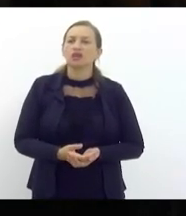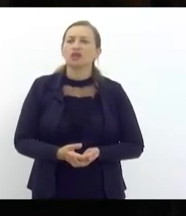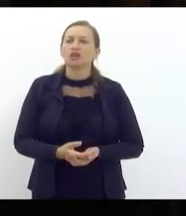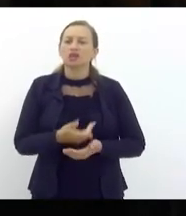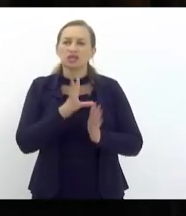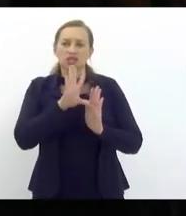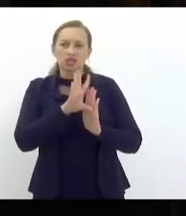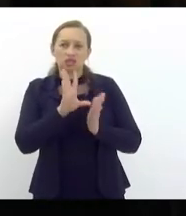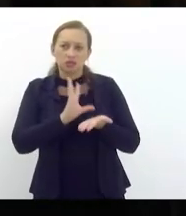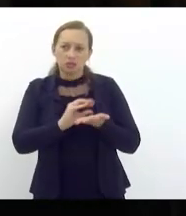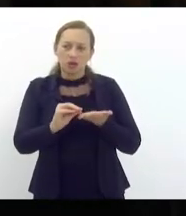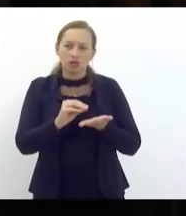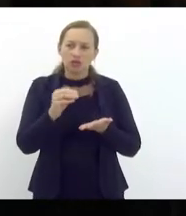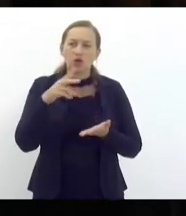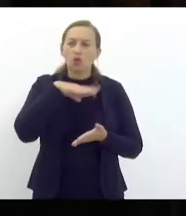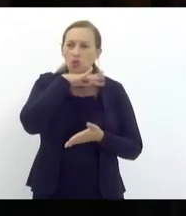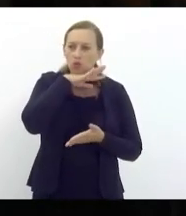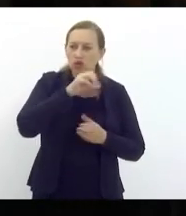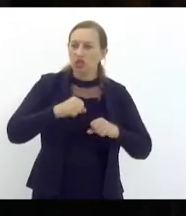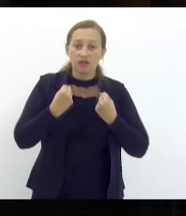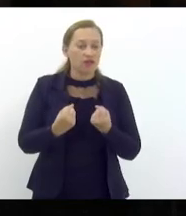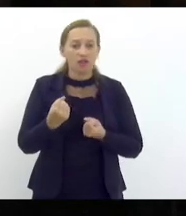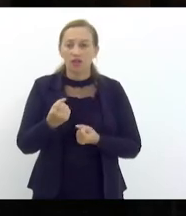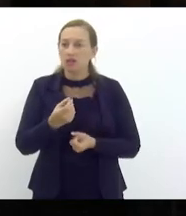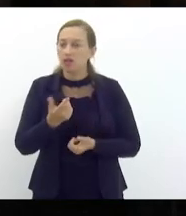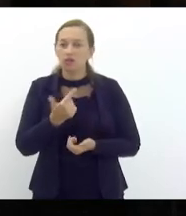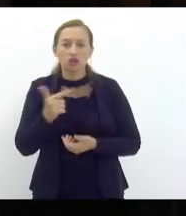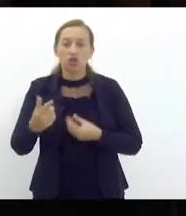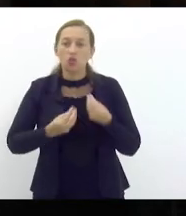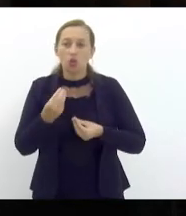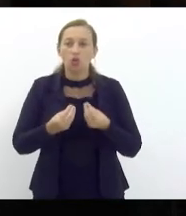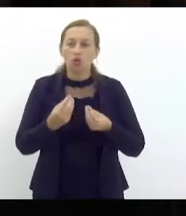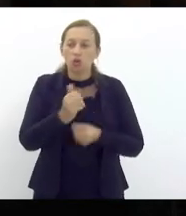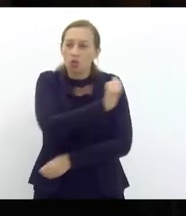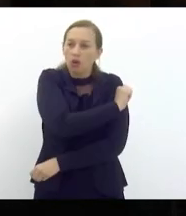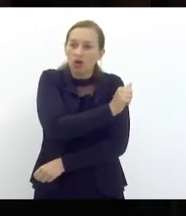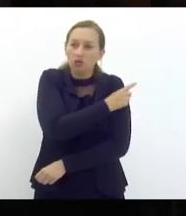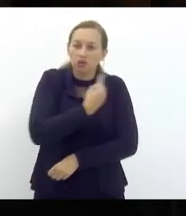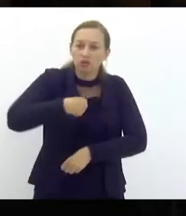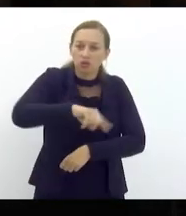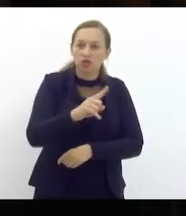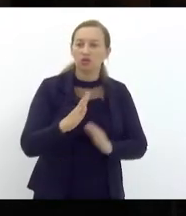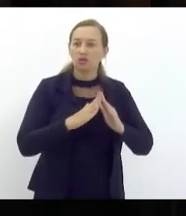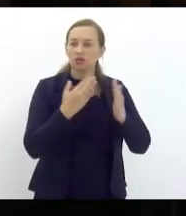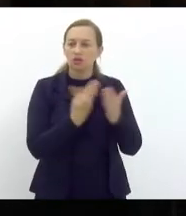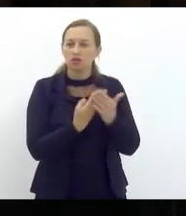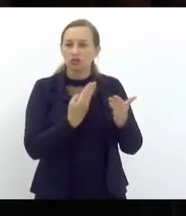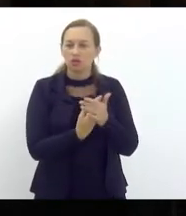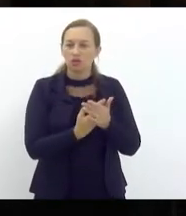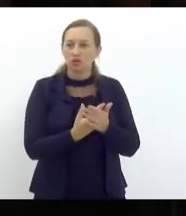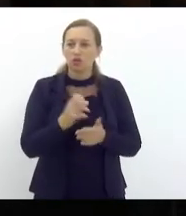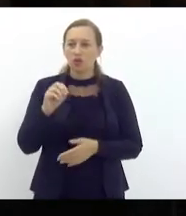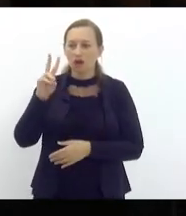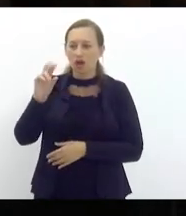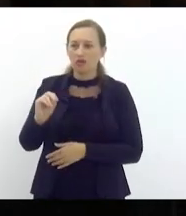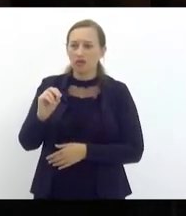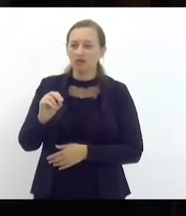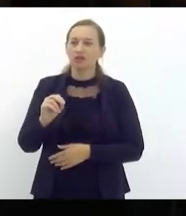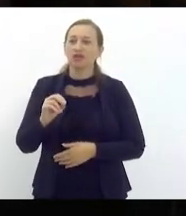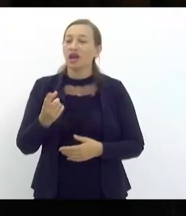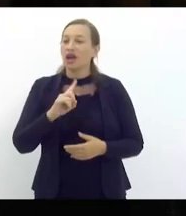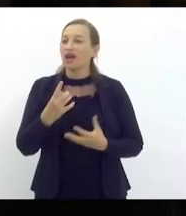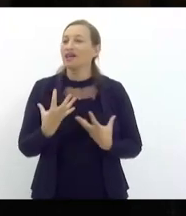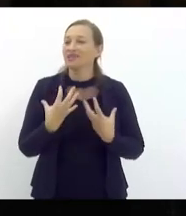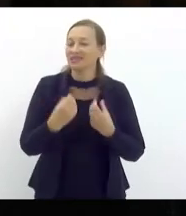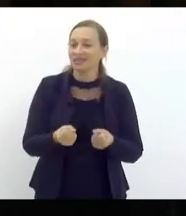pautas absurdas que Ele defende não dá para um estudante ir para uma escola com esse nome de Olavo de Carvalho Não dá para gente aceitar